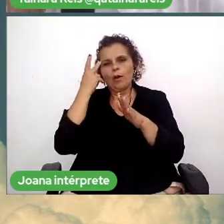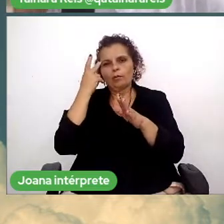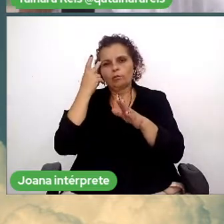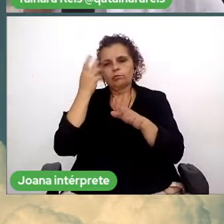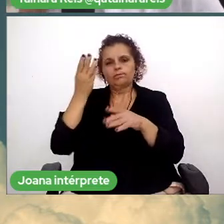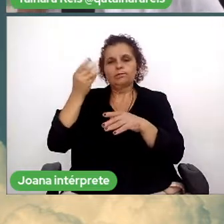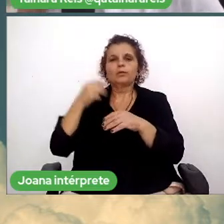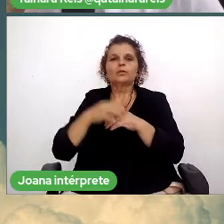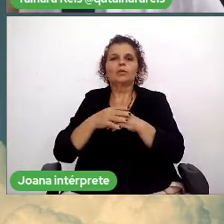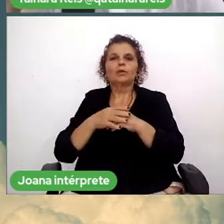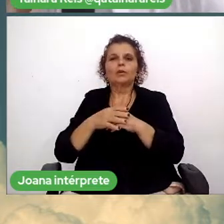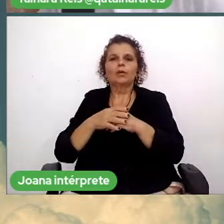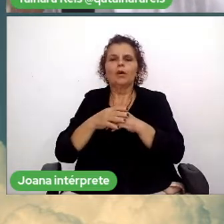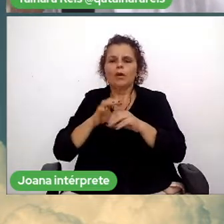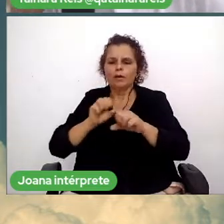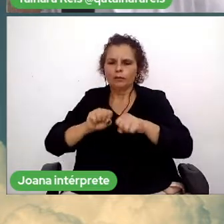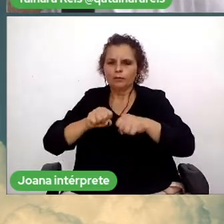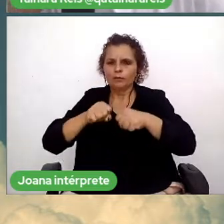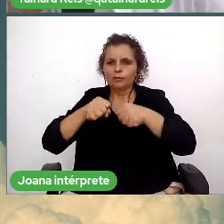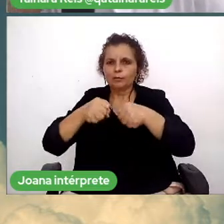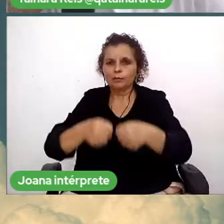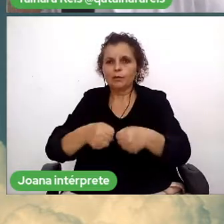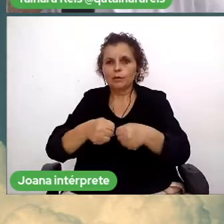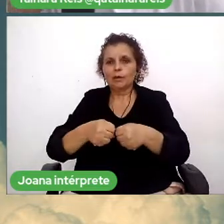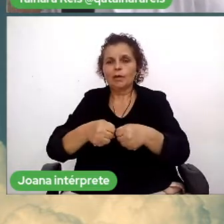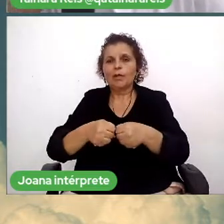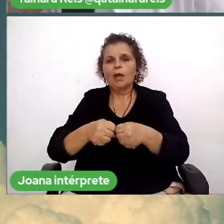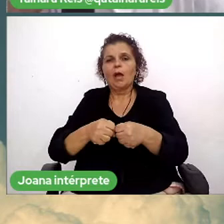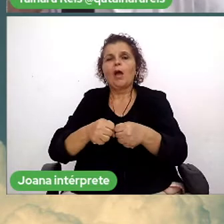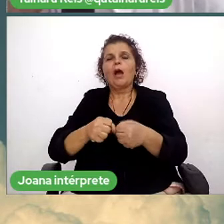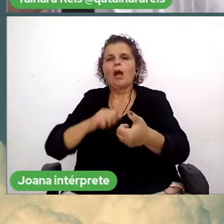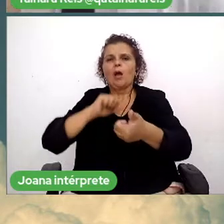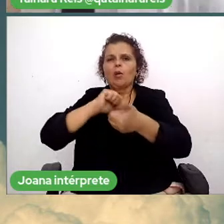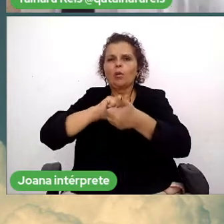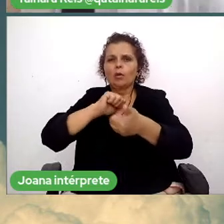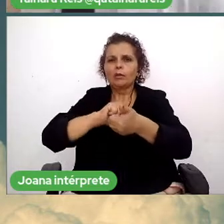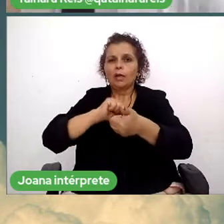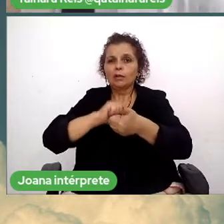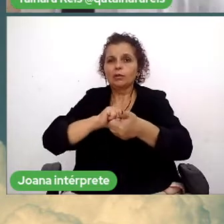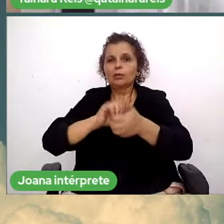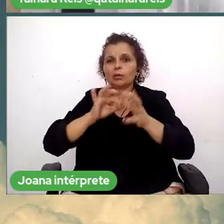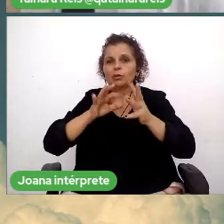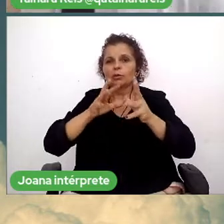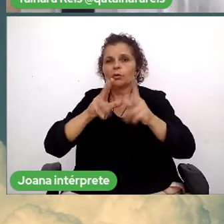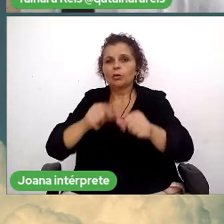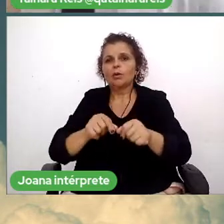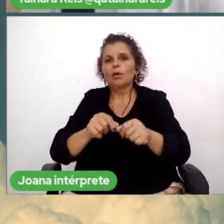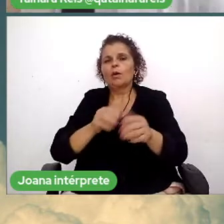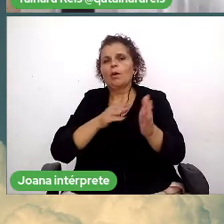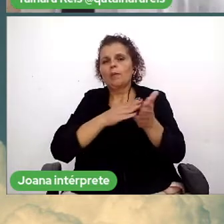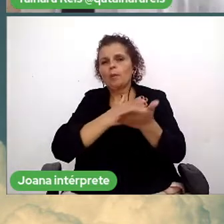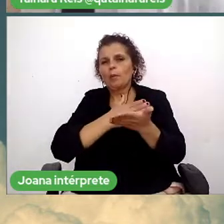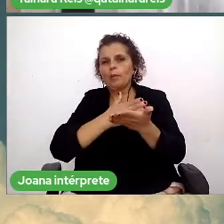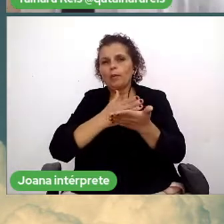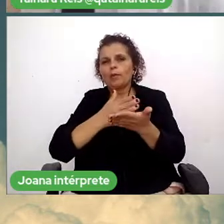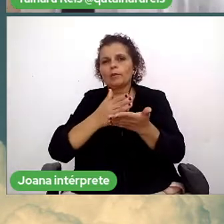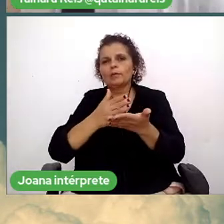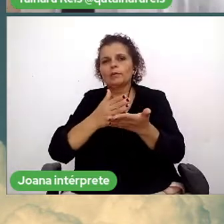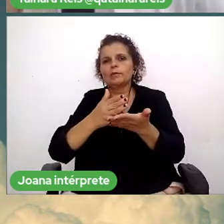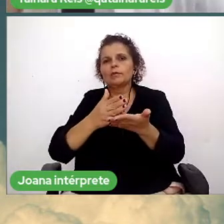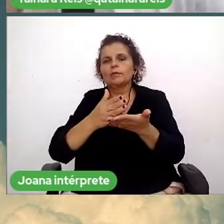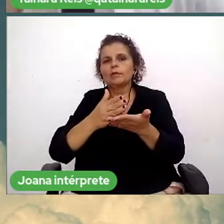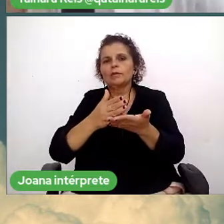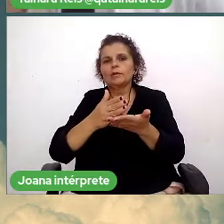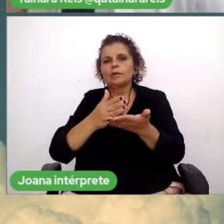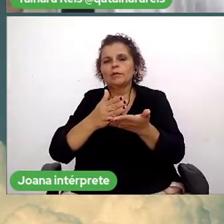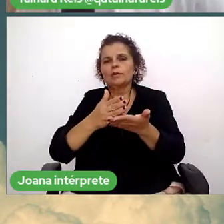esse esforço relacionado à qualidade, essa atenção dada à qualidade, ela começa ali bem, um pouquinho mais,